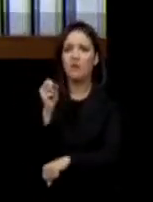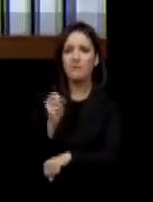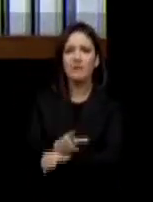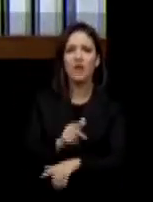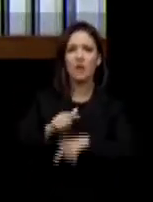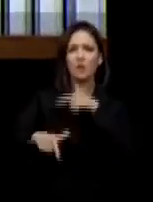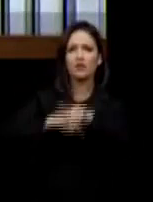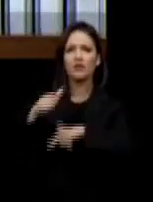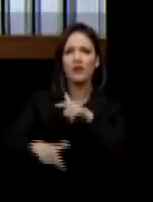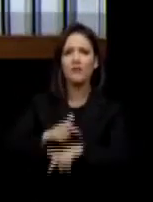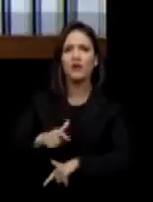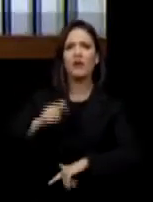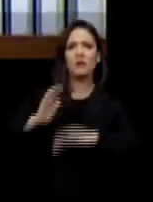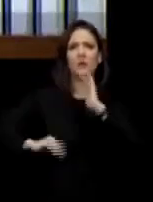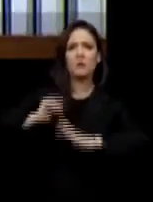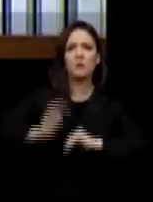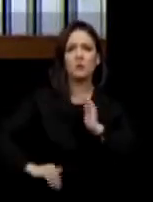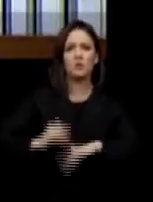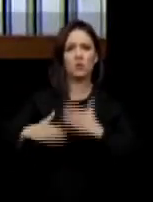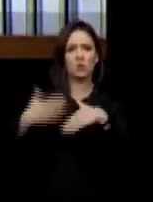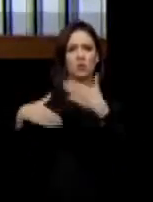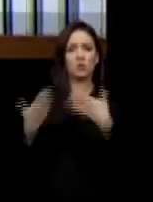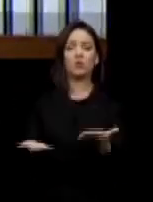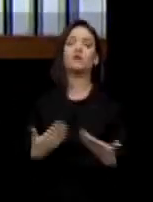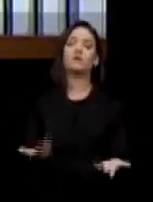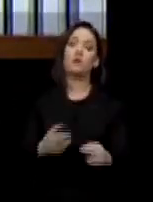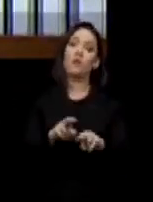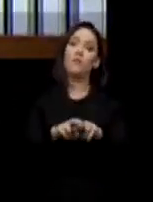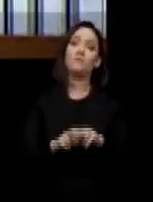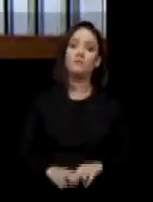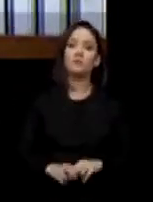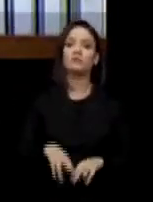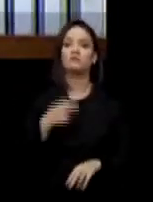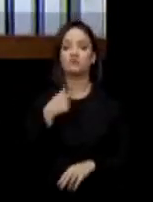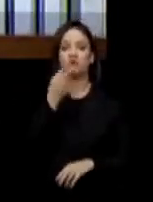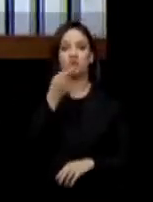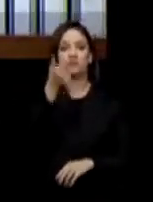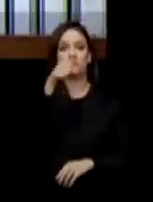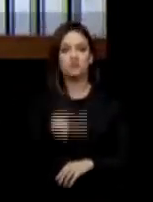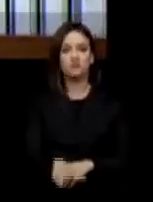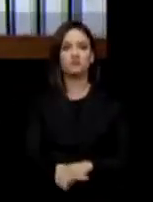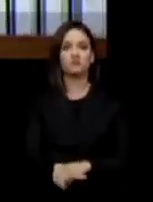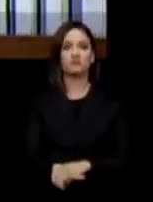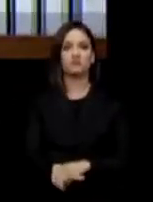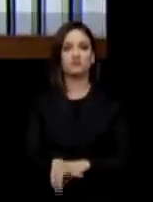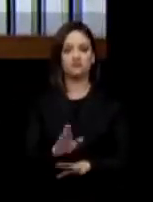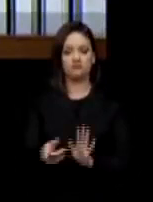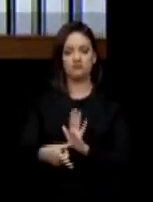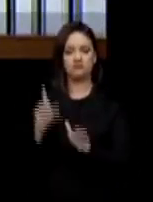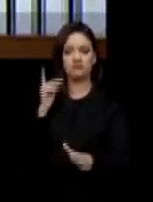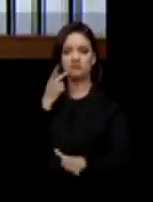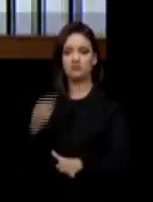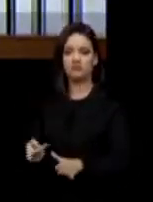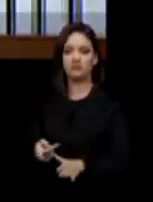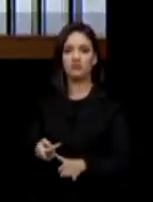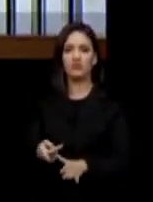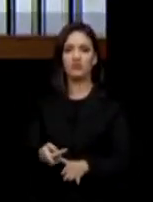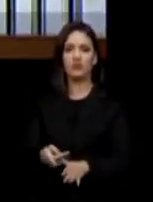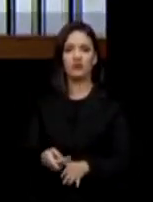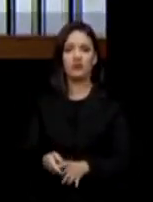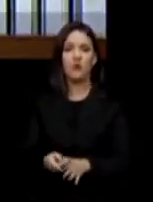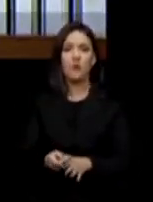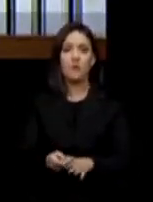capacidade produtiva. Por isso, reitero o que afirmei recentemente neste plenário: não há solução para